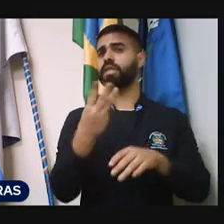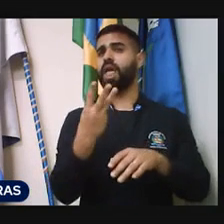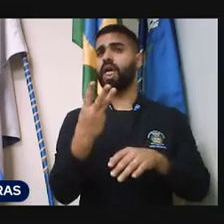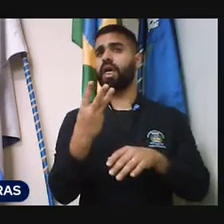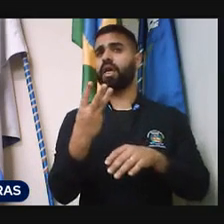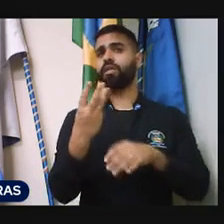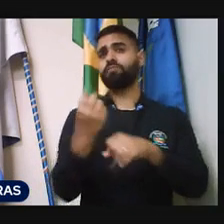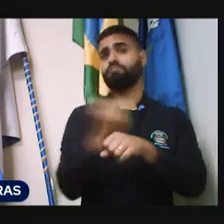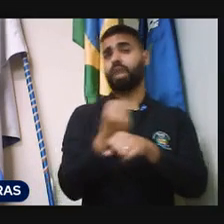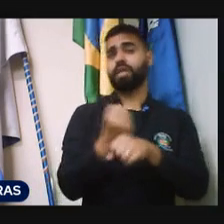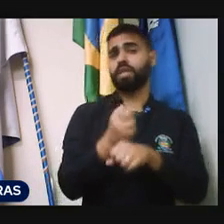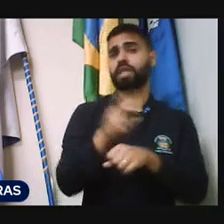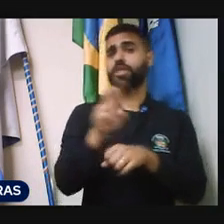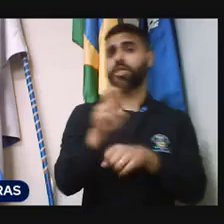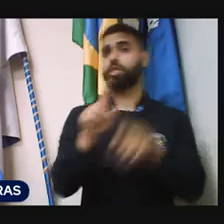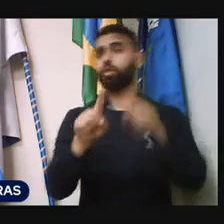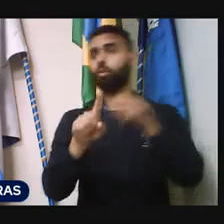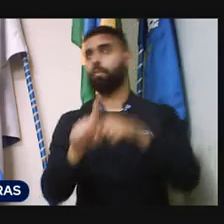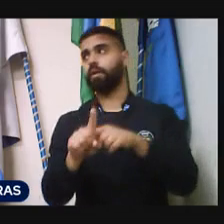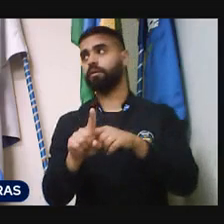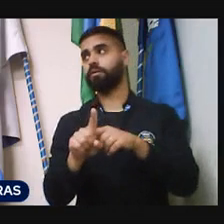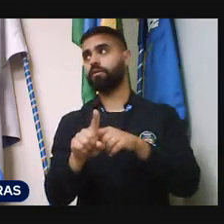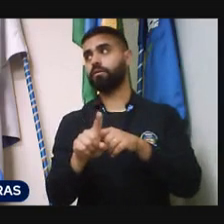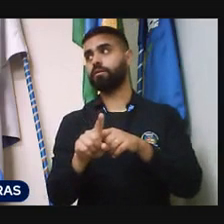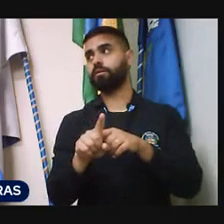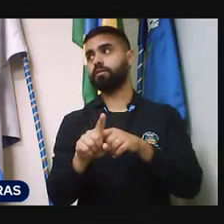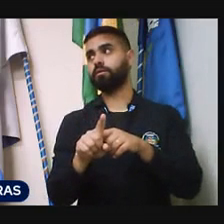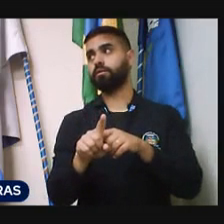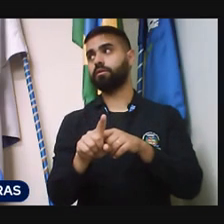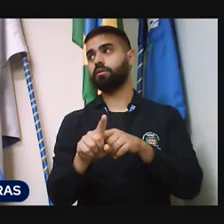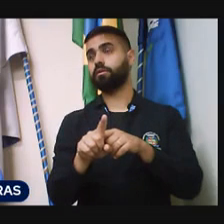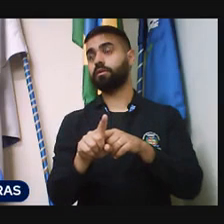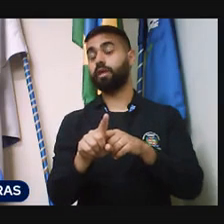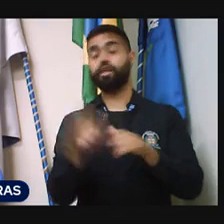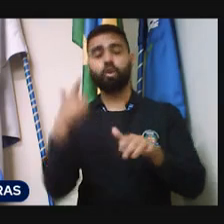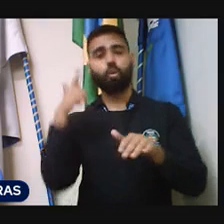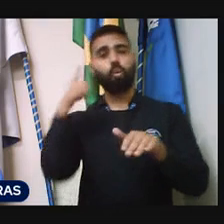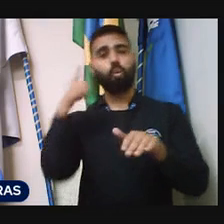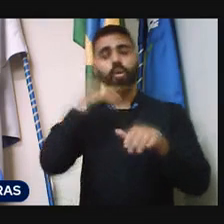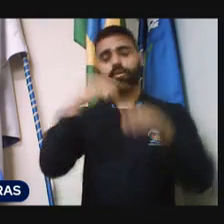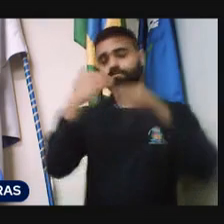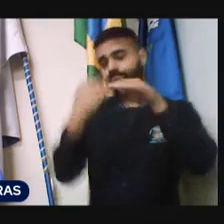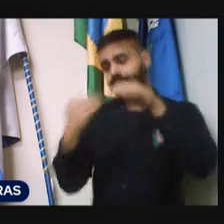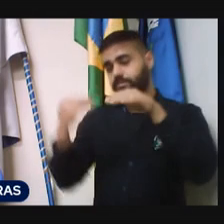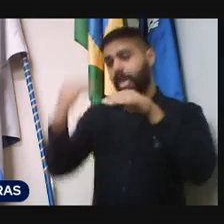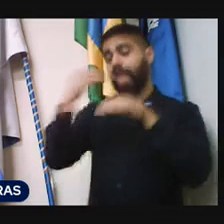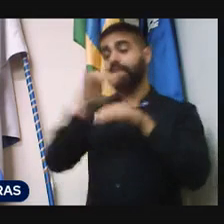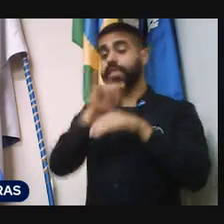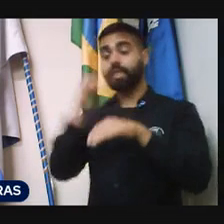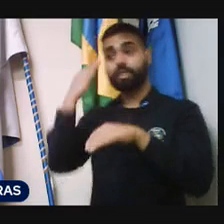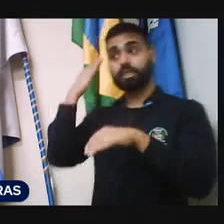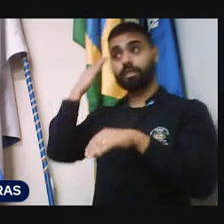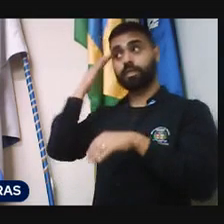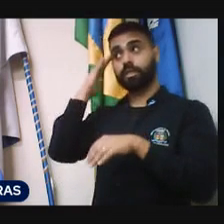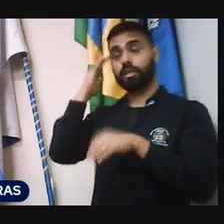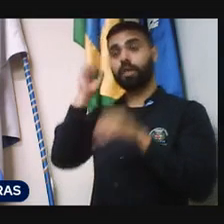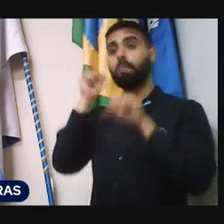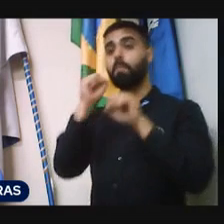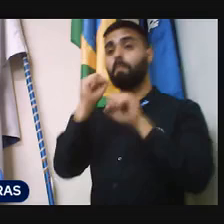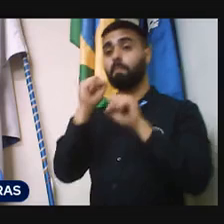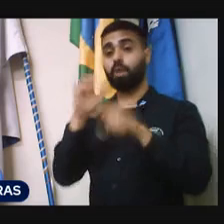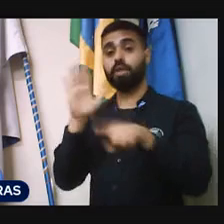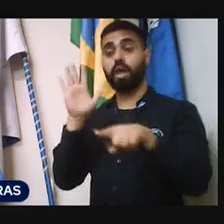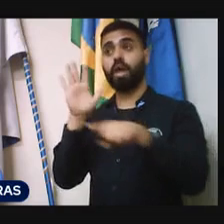colocar três anos cinco vezes a gente consegue superar-se a gente entender que que pode